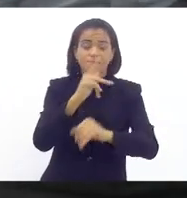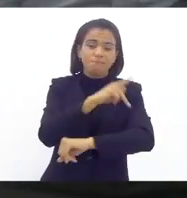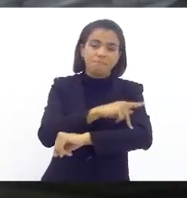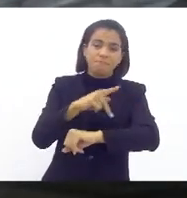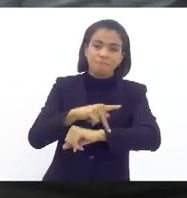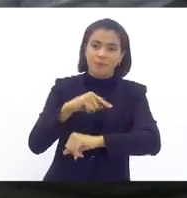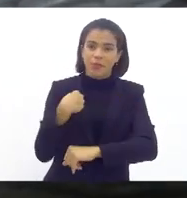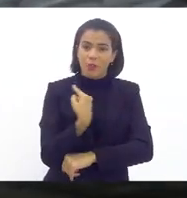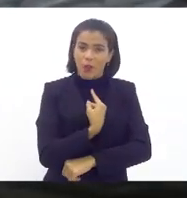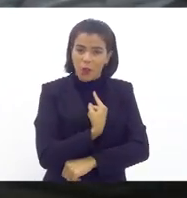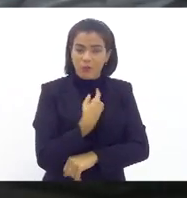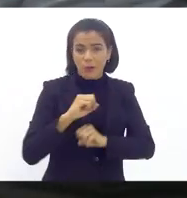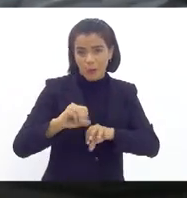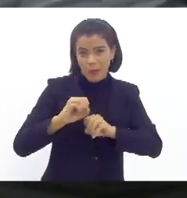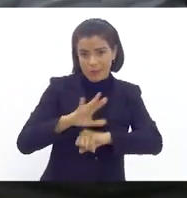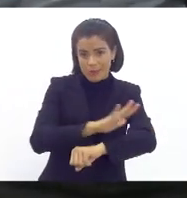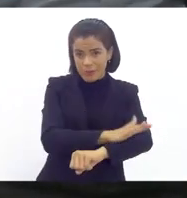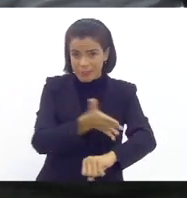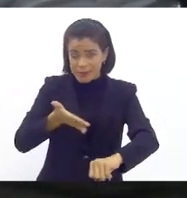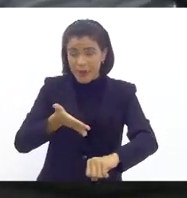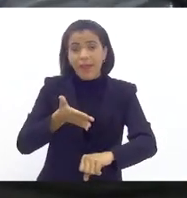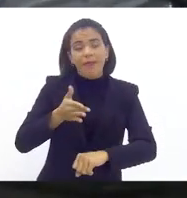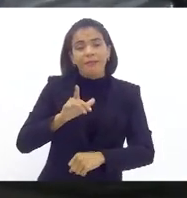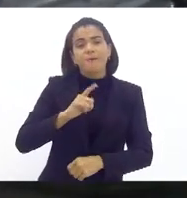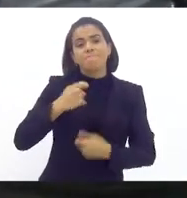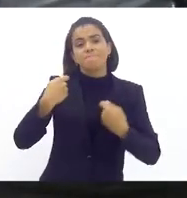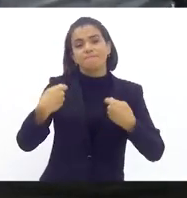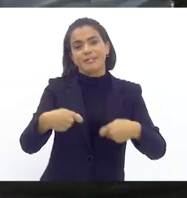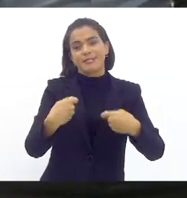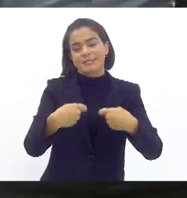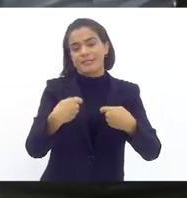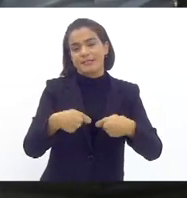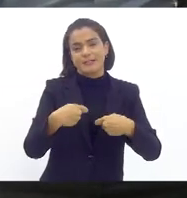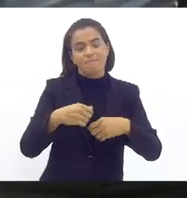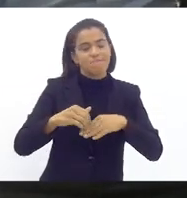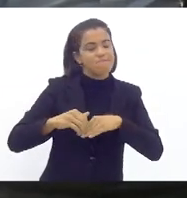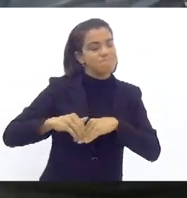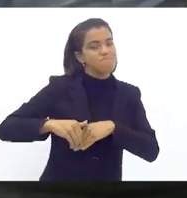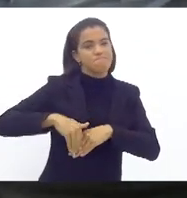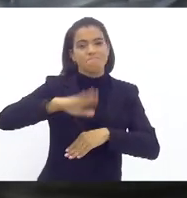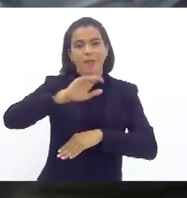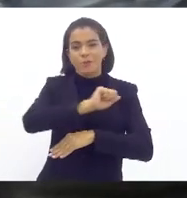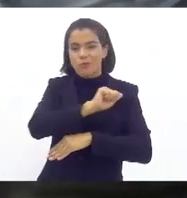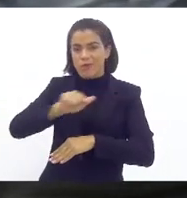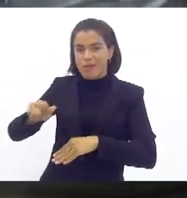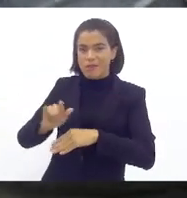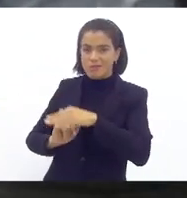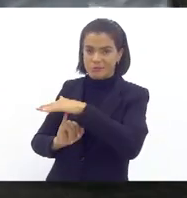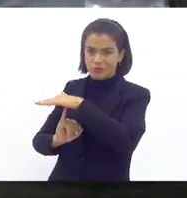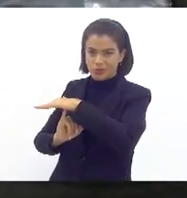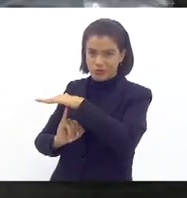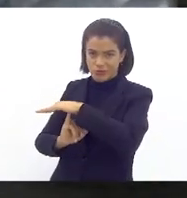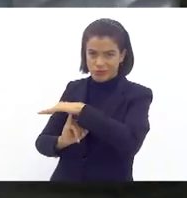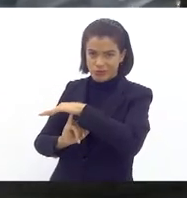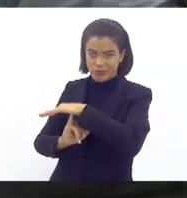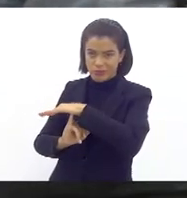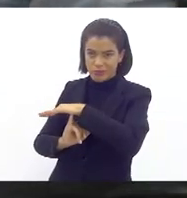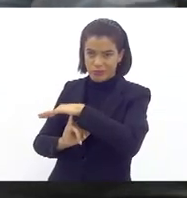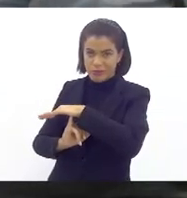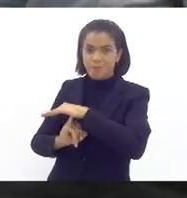nosso processo pedagógico de uma educação antirracista, ela tem que ser além, muito além das instituições. Tem que